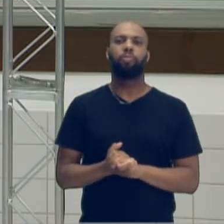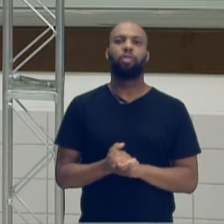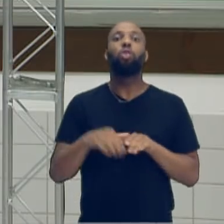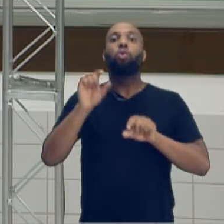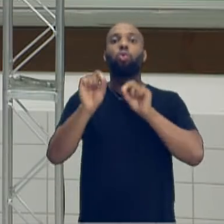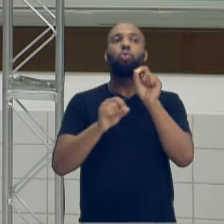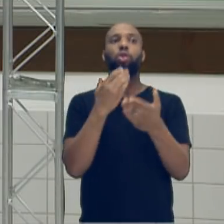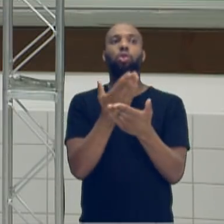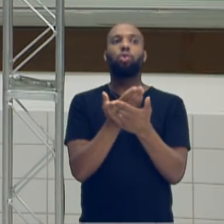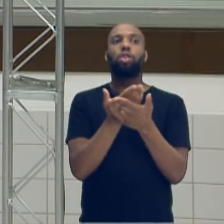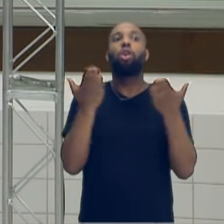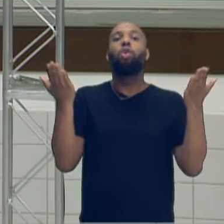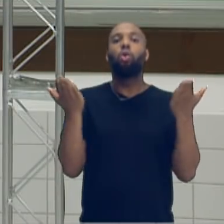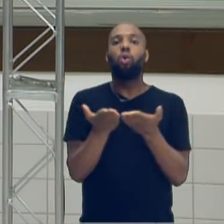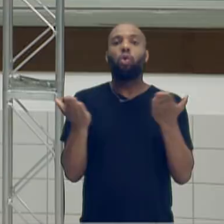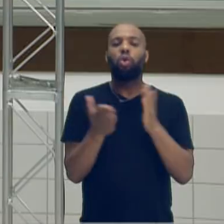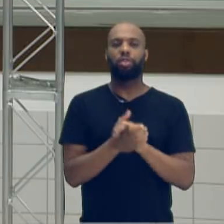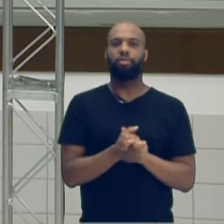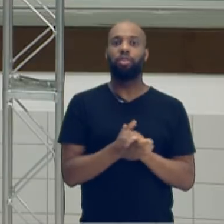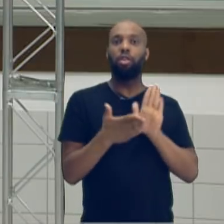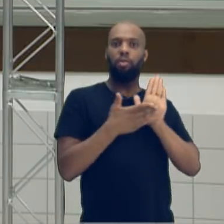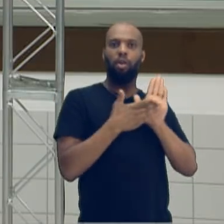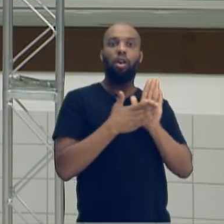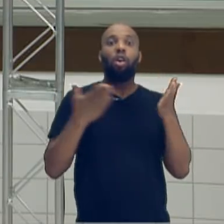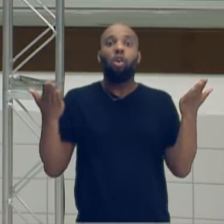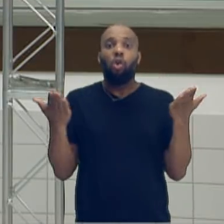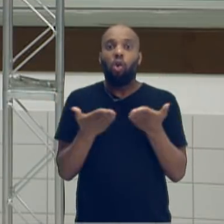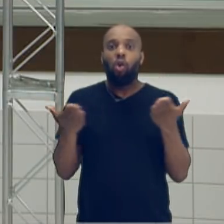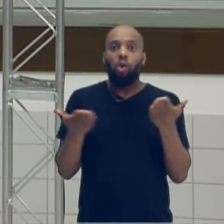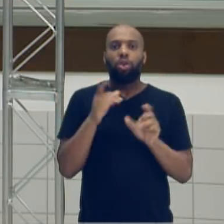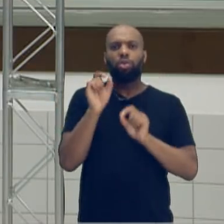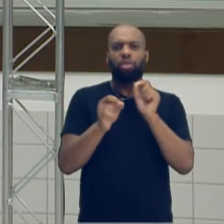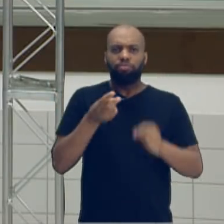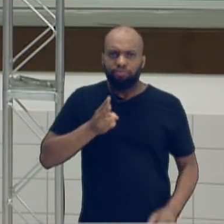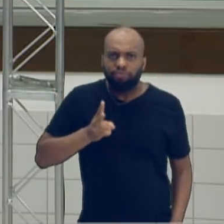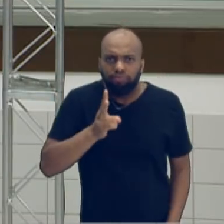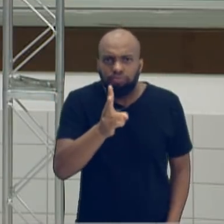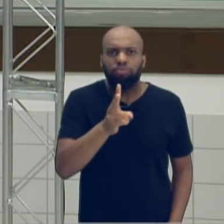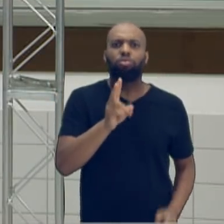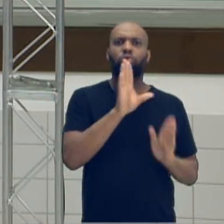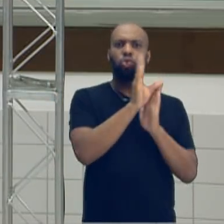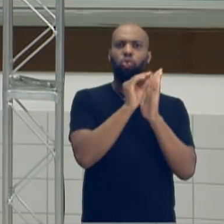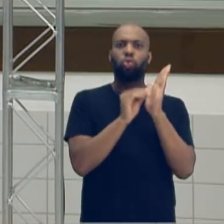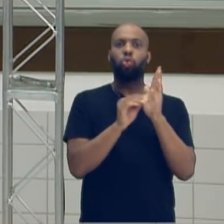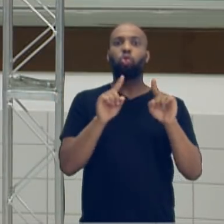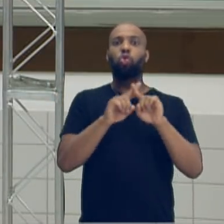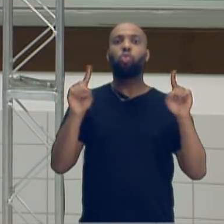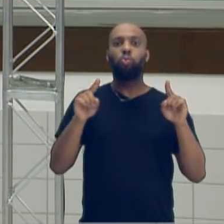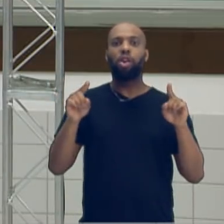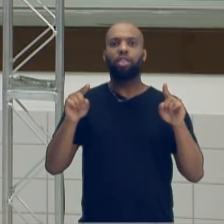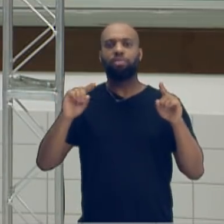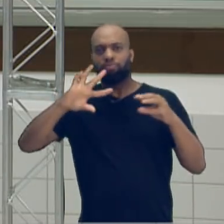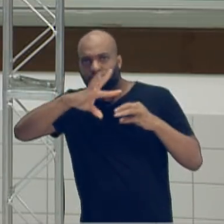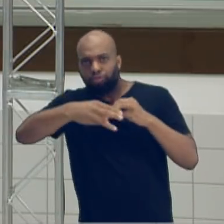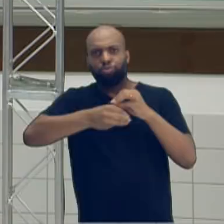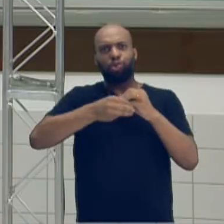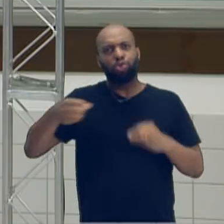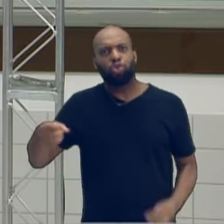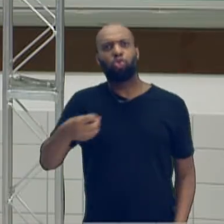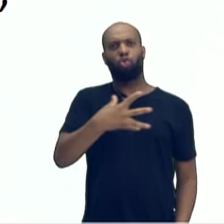que nós vamos estudar hoje? A proposta da aula de hoje é dar continuidade com uma nova ferramenta que